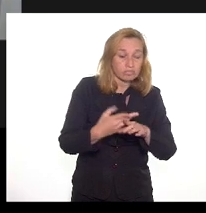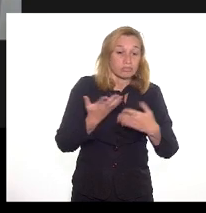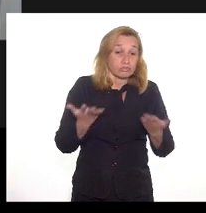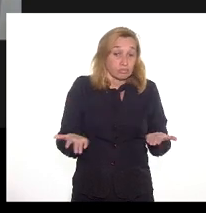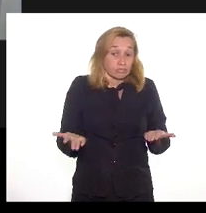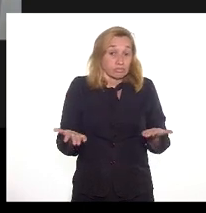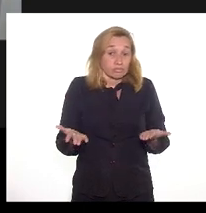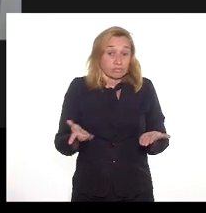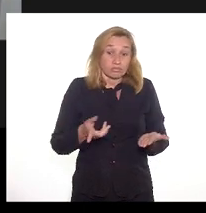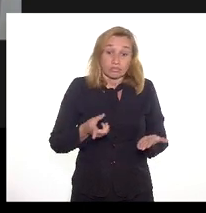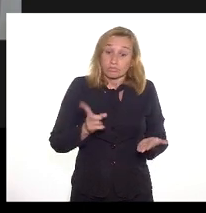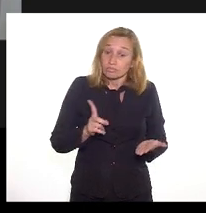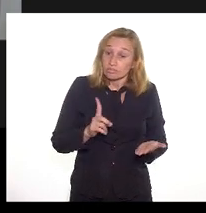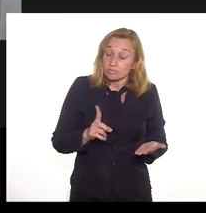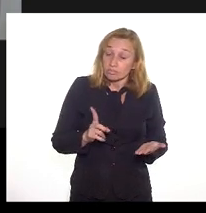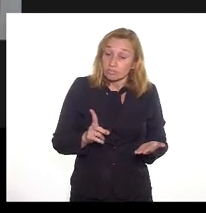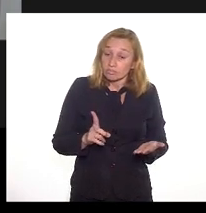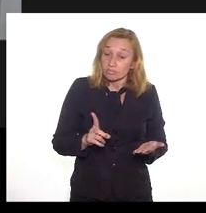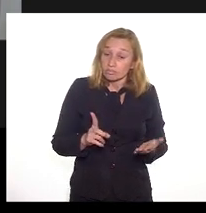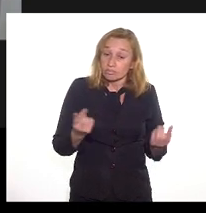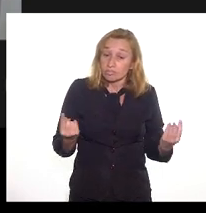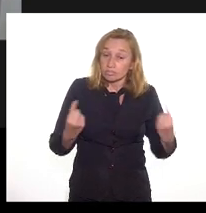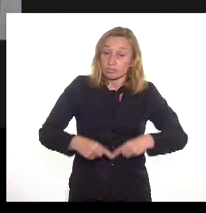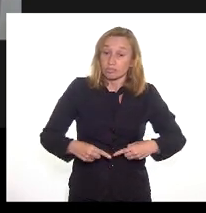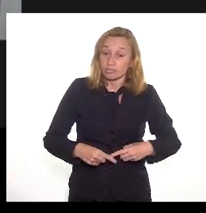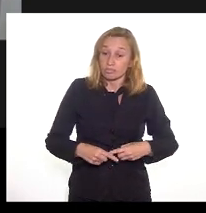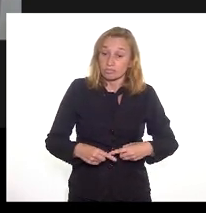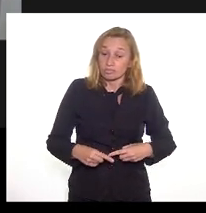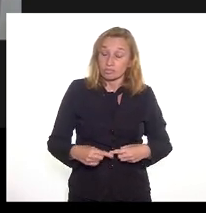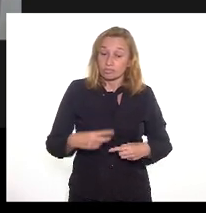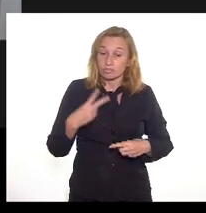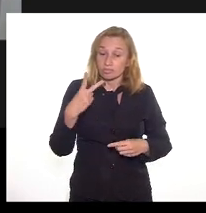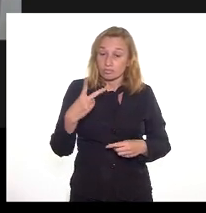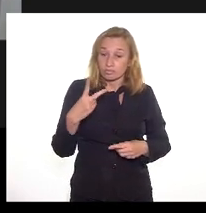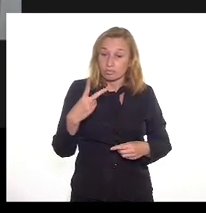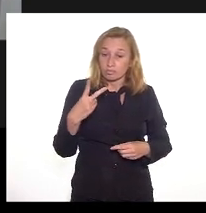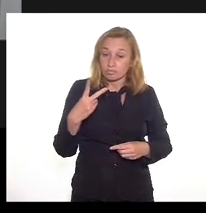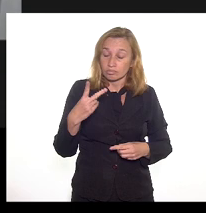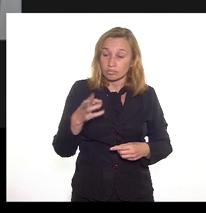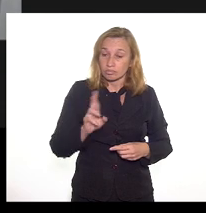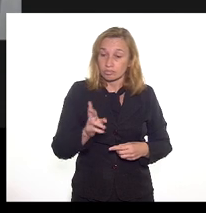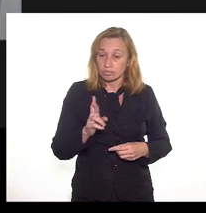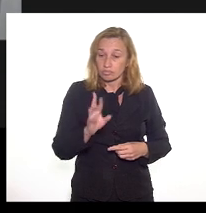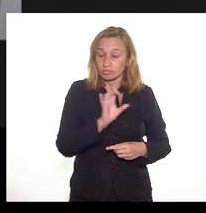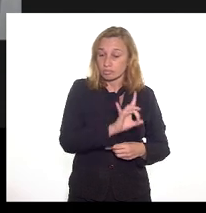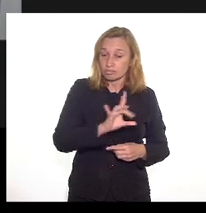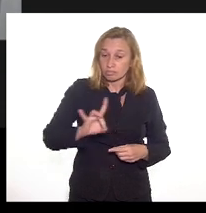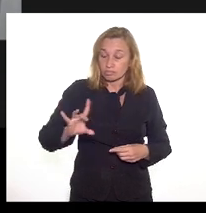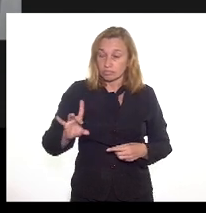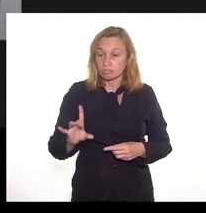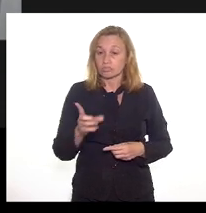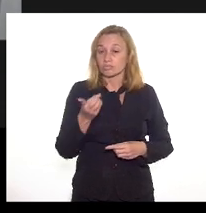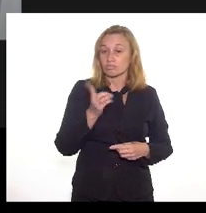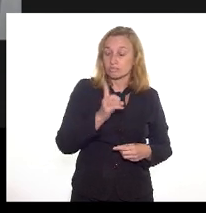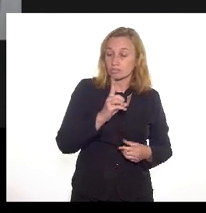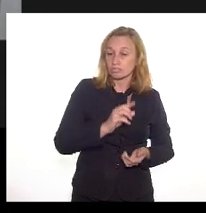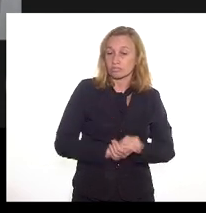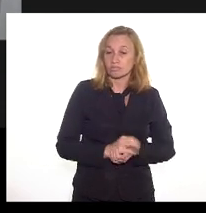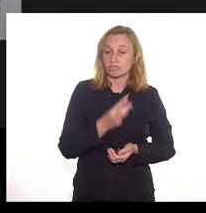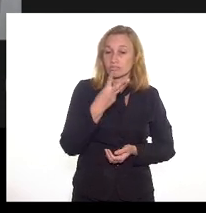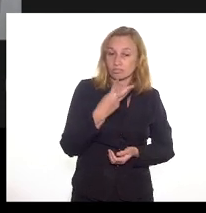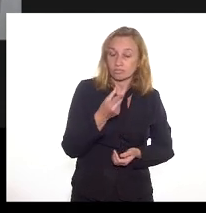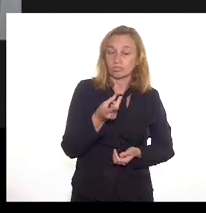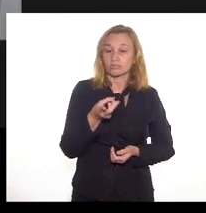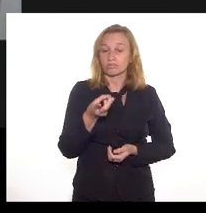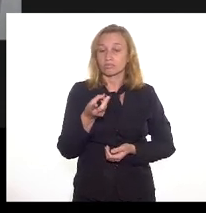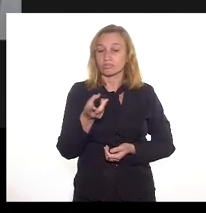se a gente não era competitivo a 2 dólares, a 2 reais por dólar, a 2,5 reais por dólar, a 3 reais por